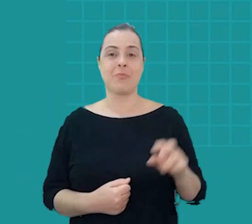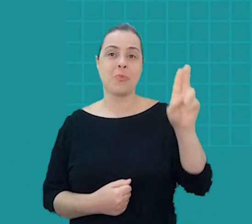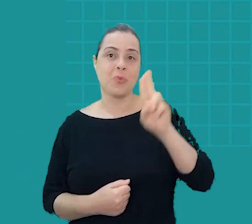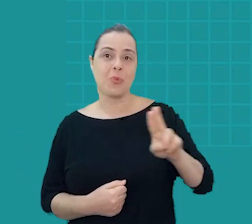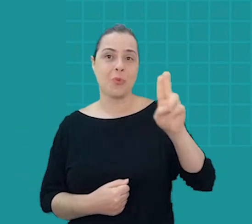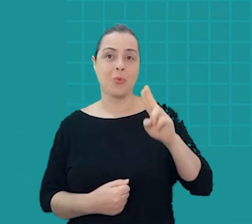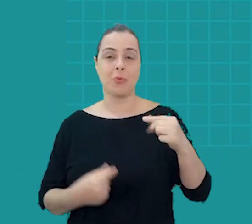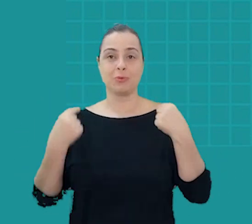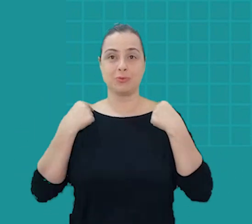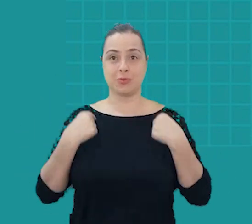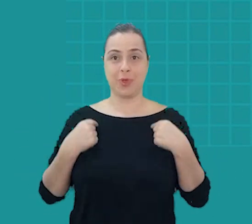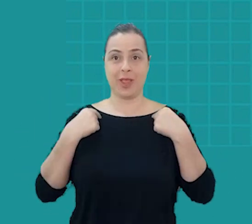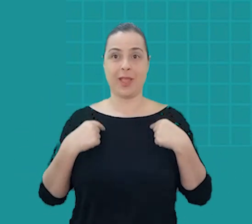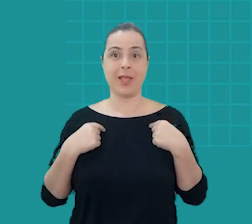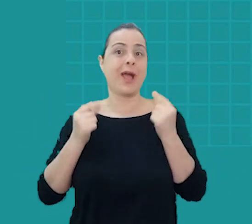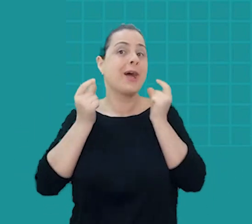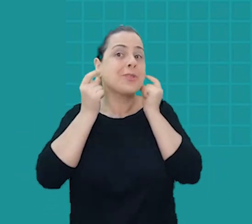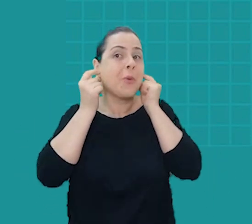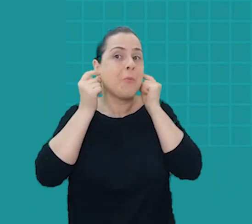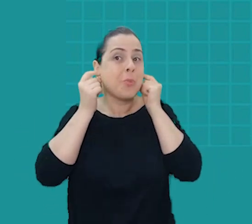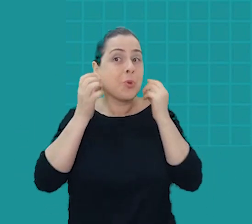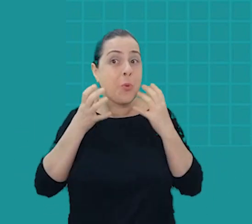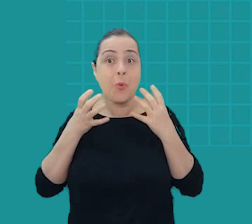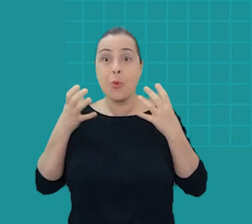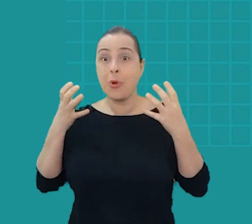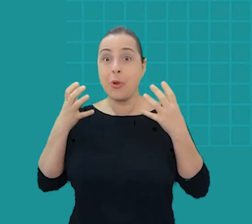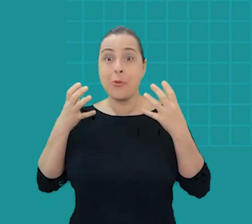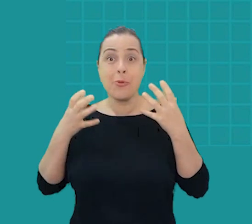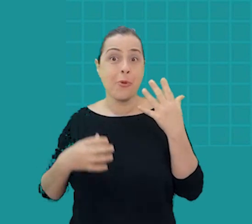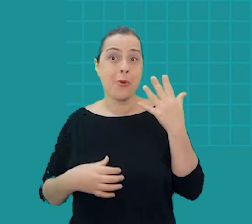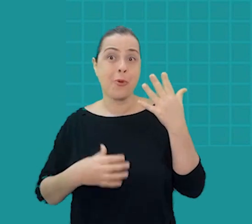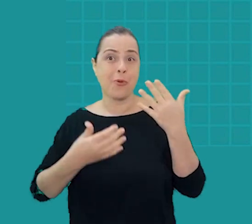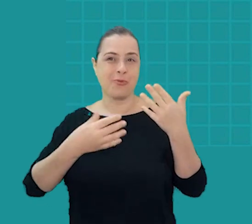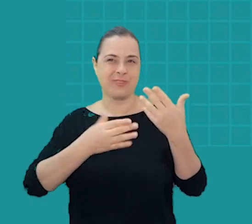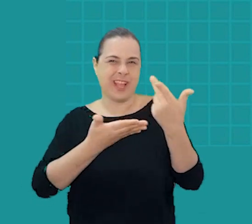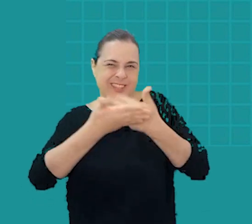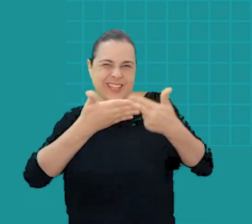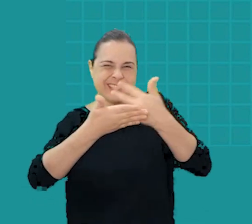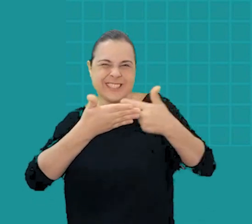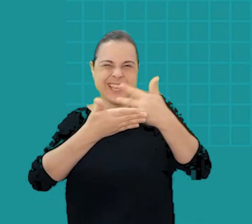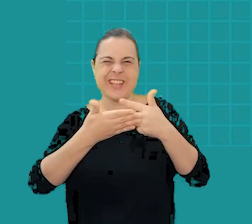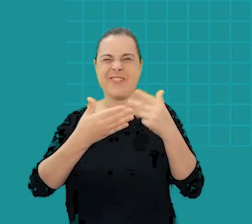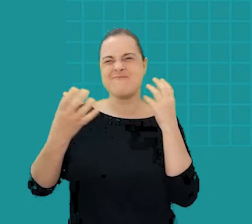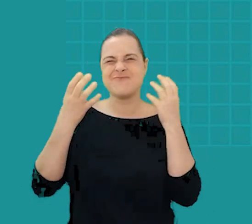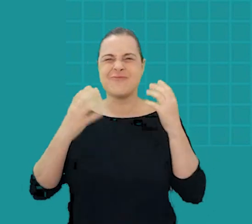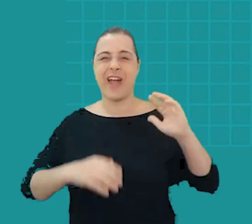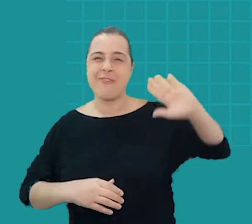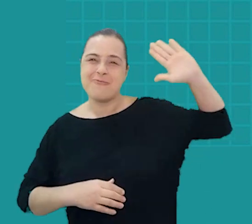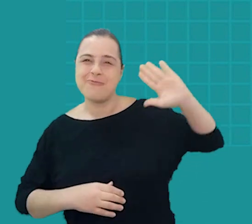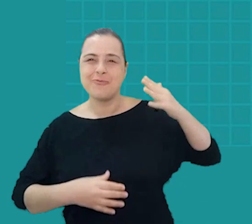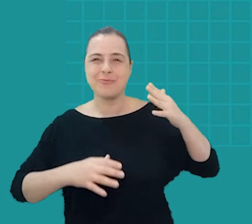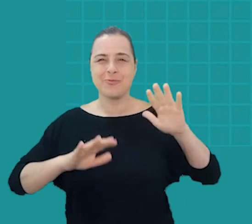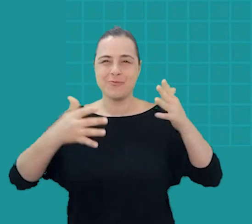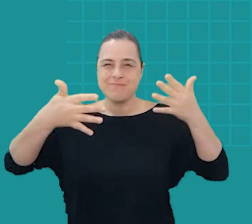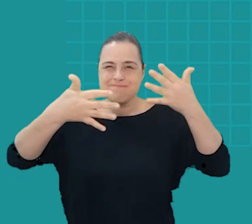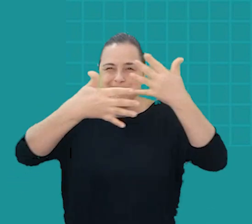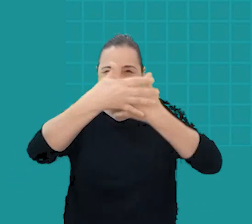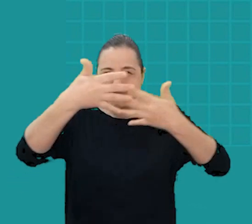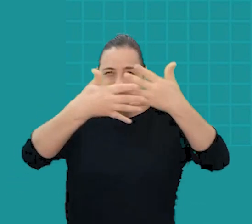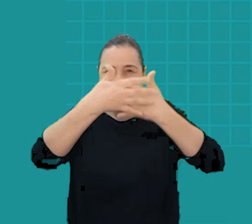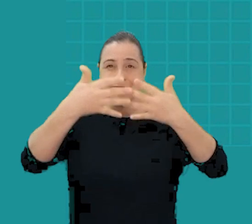regata hoje com um brincão bem bonito, com umas estampas. E o fundo tá embaçado. É, e vou passar a